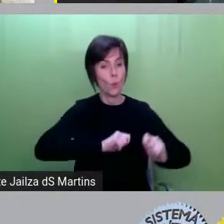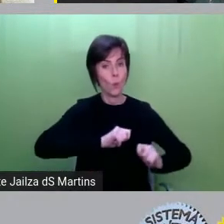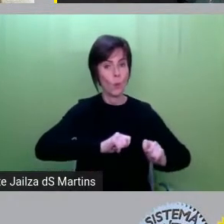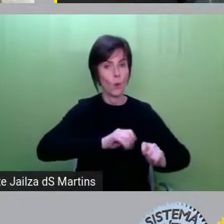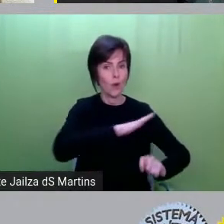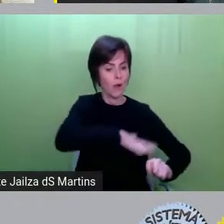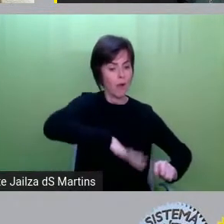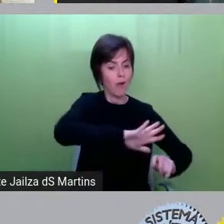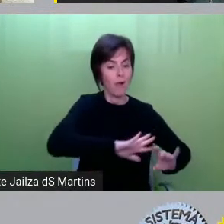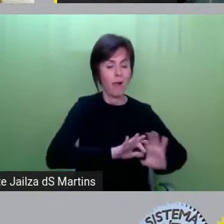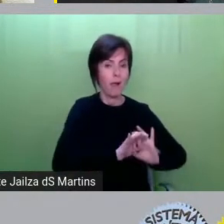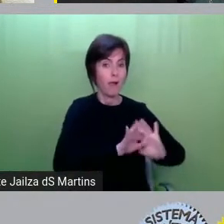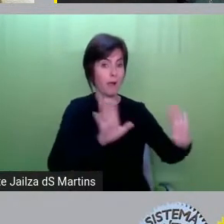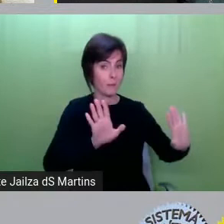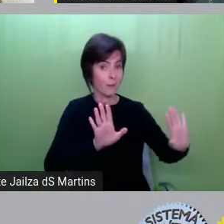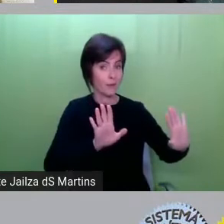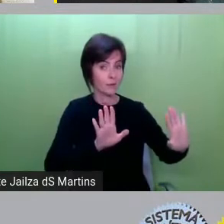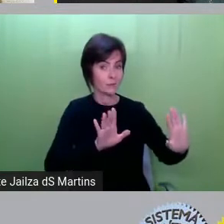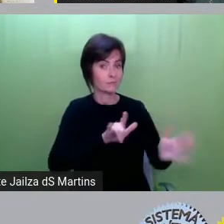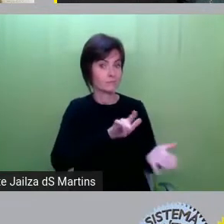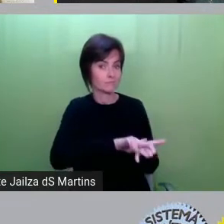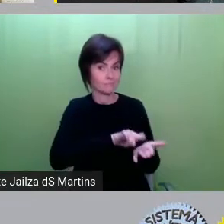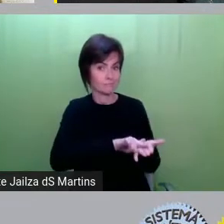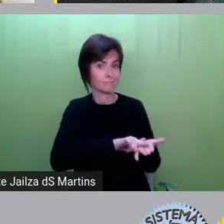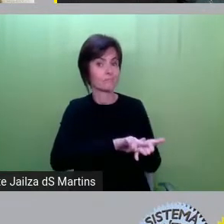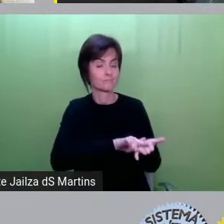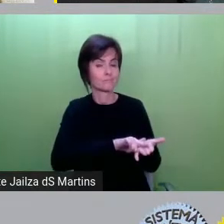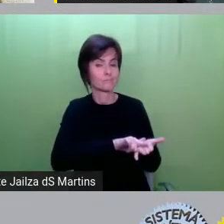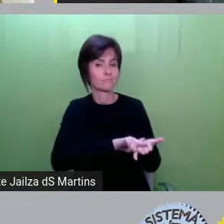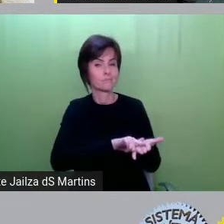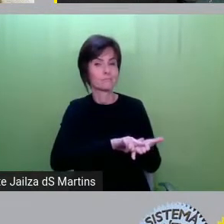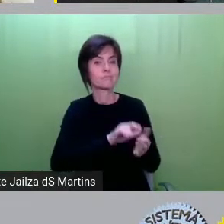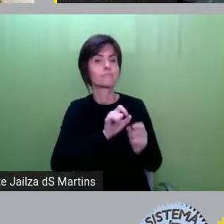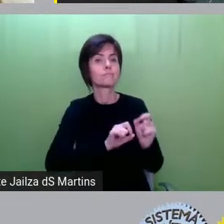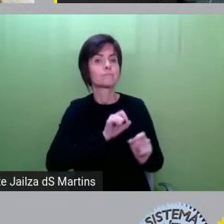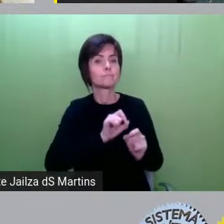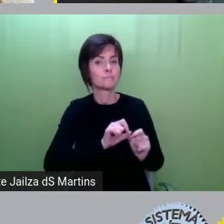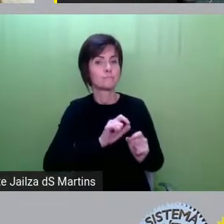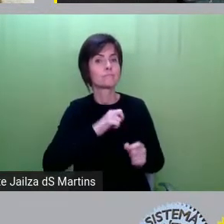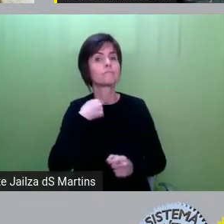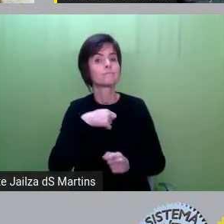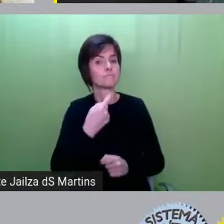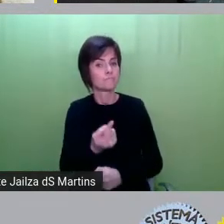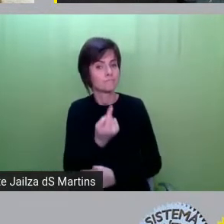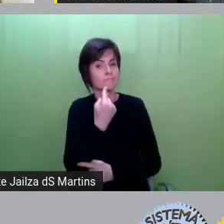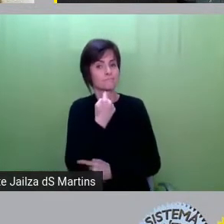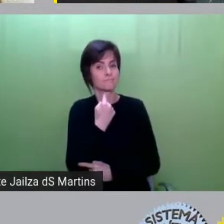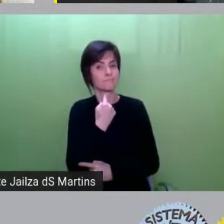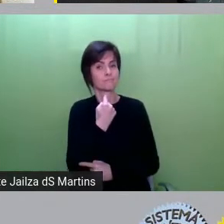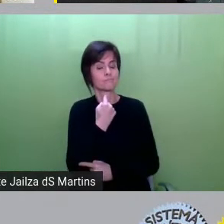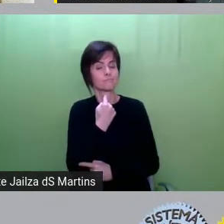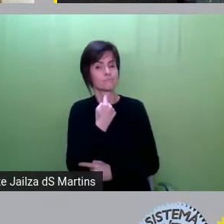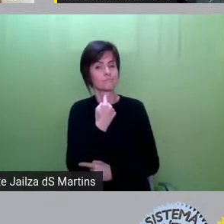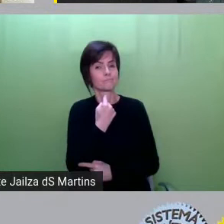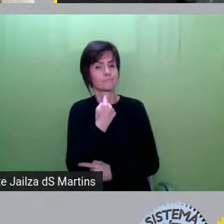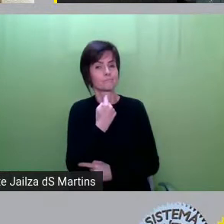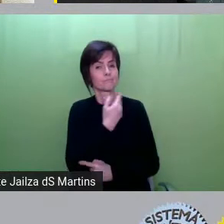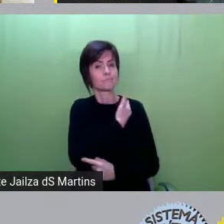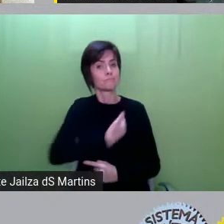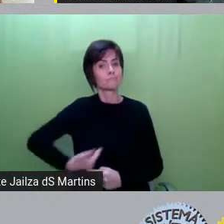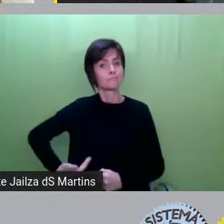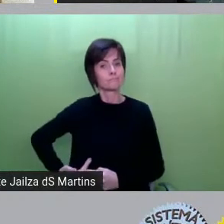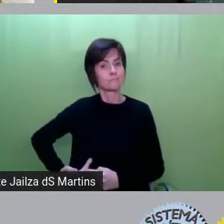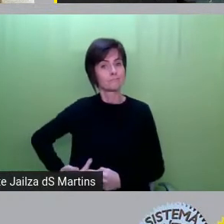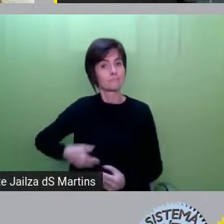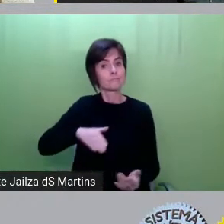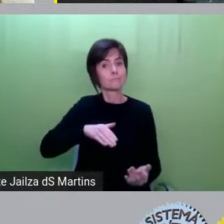o mercado de títulos públicos, que vai exigir que o Tesouro Nacional